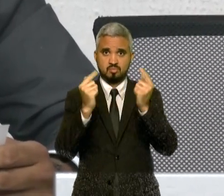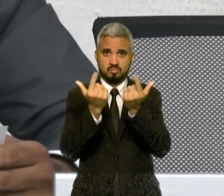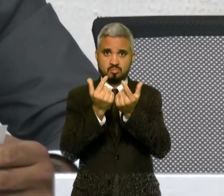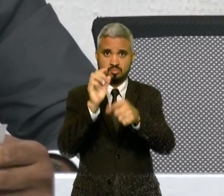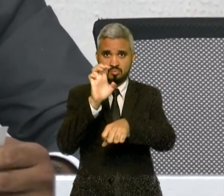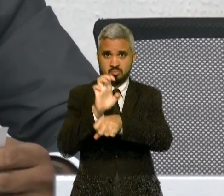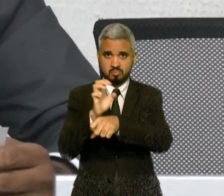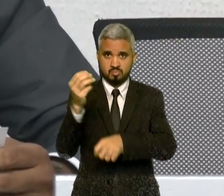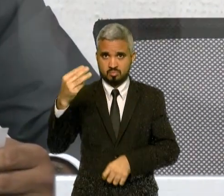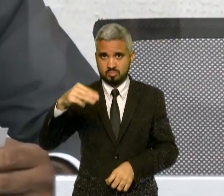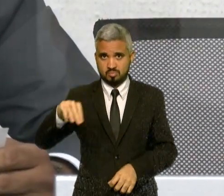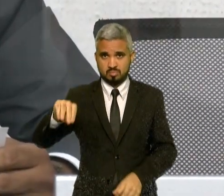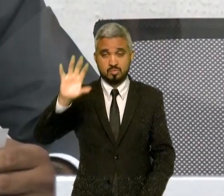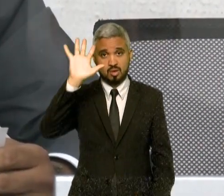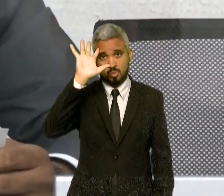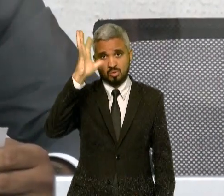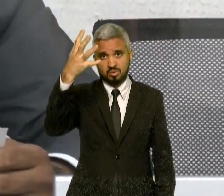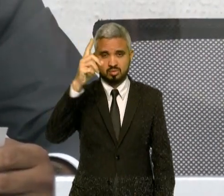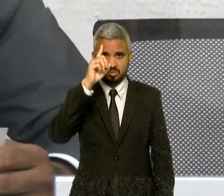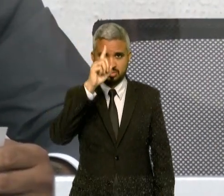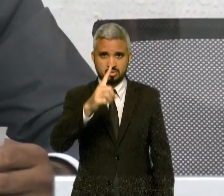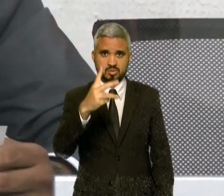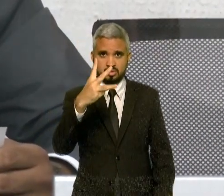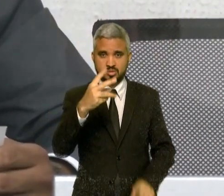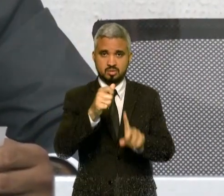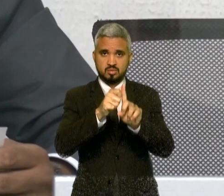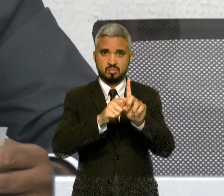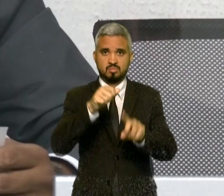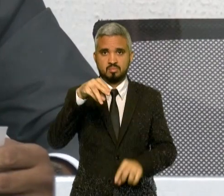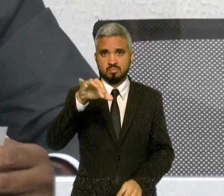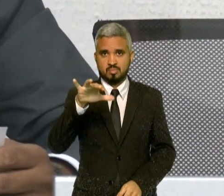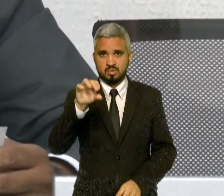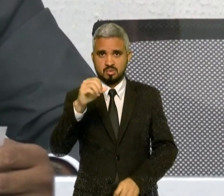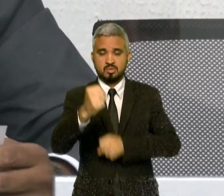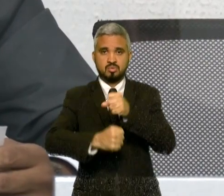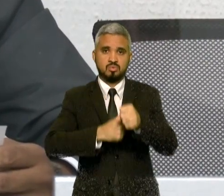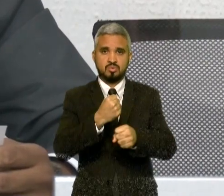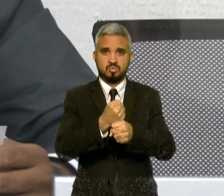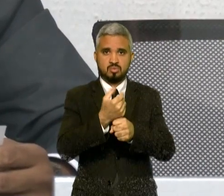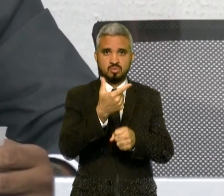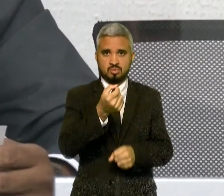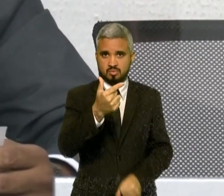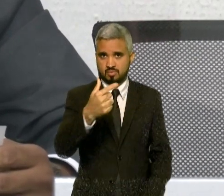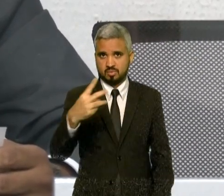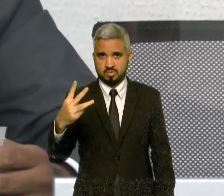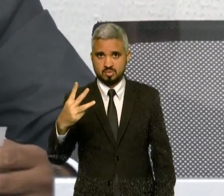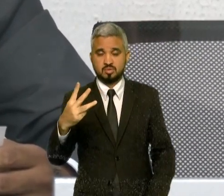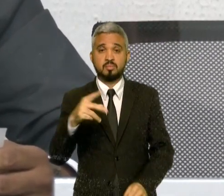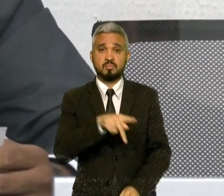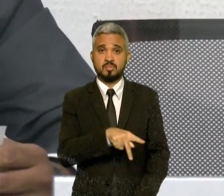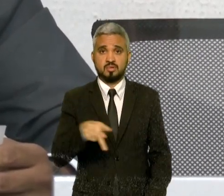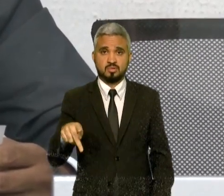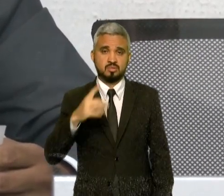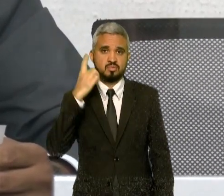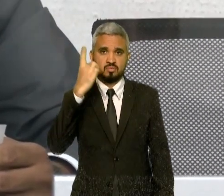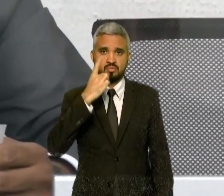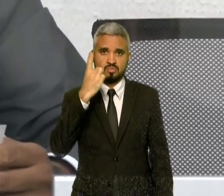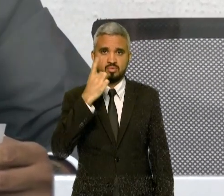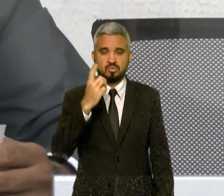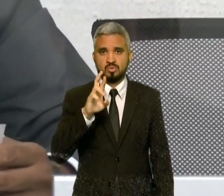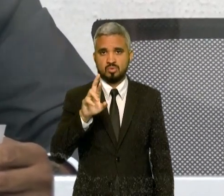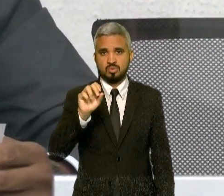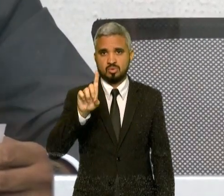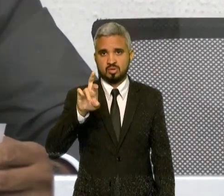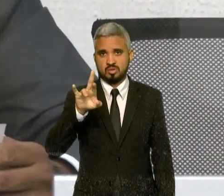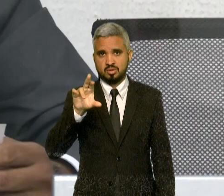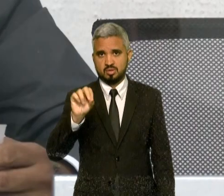Maranhão, realizada em 3 de maio de 2023. Presidente em exercício, senhor deputado Rodrigo Lago. Primeiro secretário em